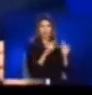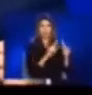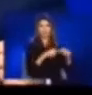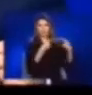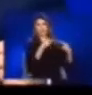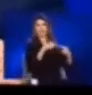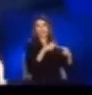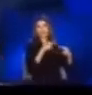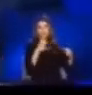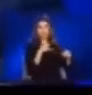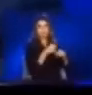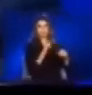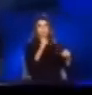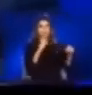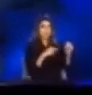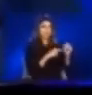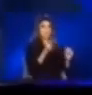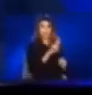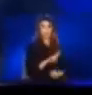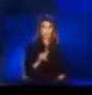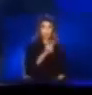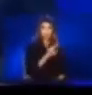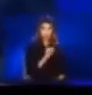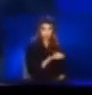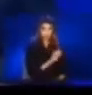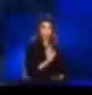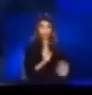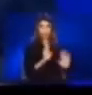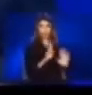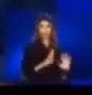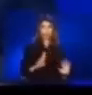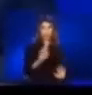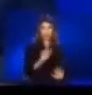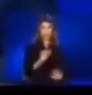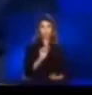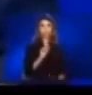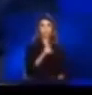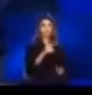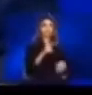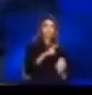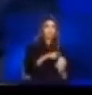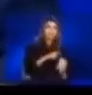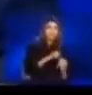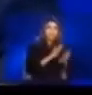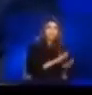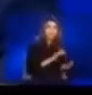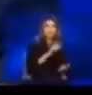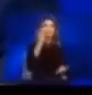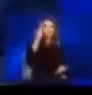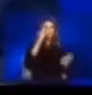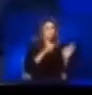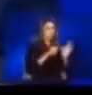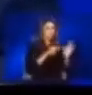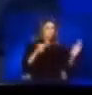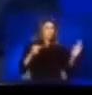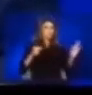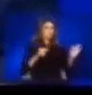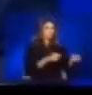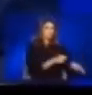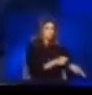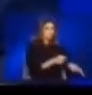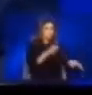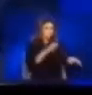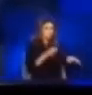lesão, quando ela não foi usada ainda, ela não tem risco nenhum. Mas a partir do momento em que você retira essa agulha do